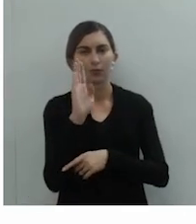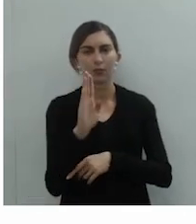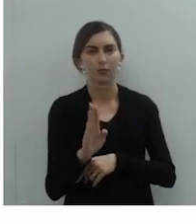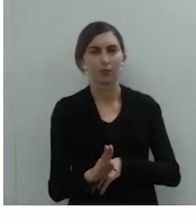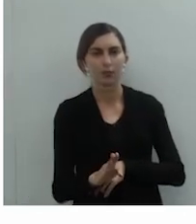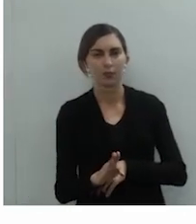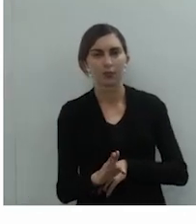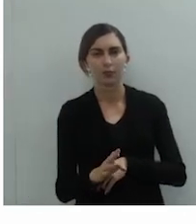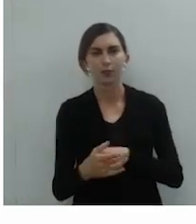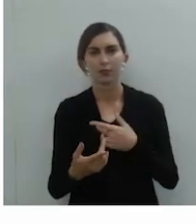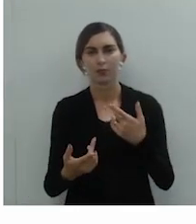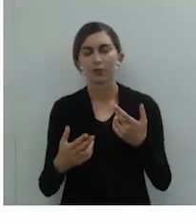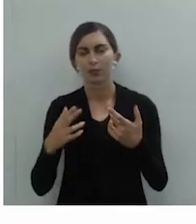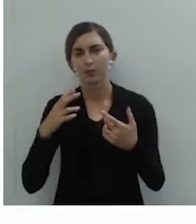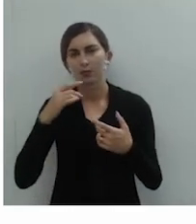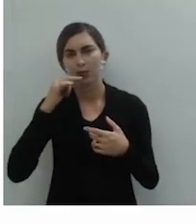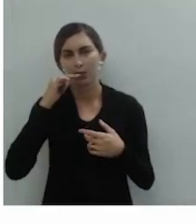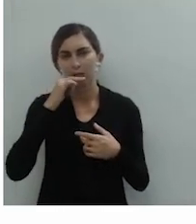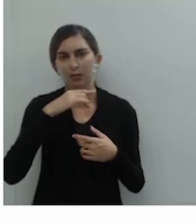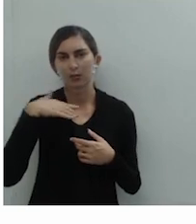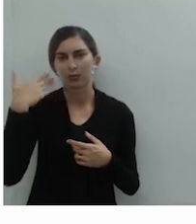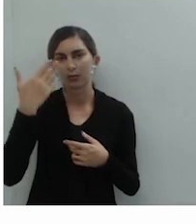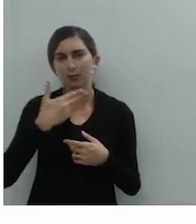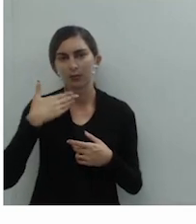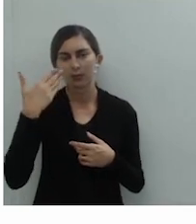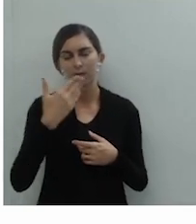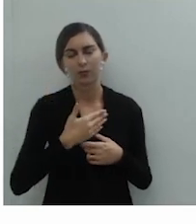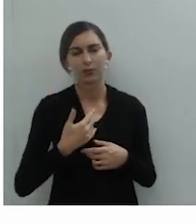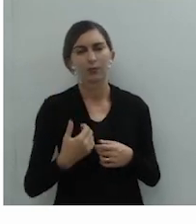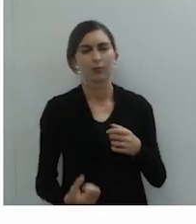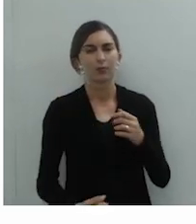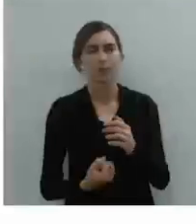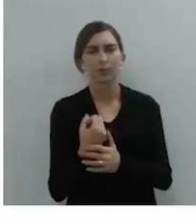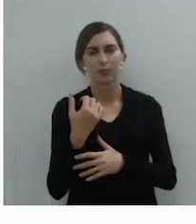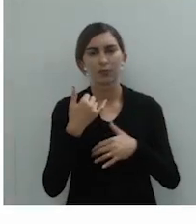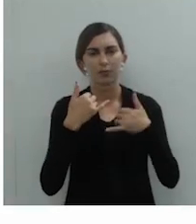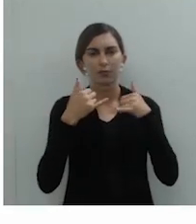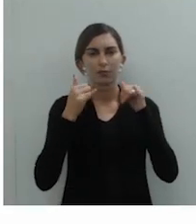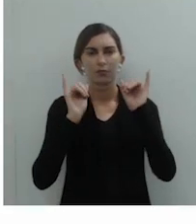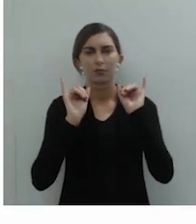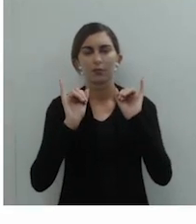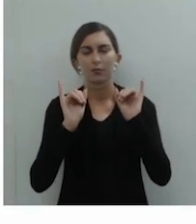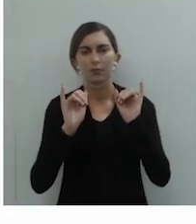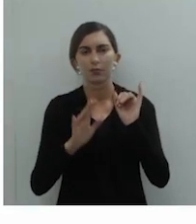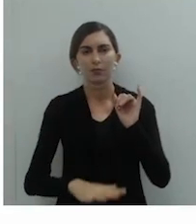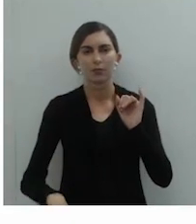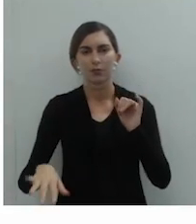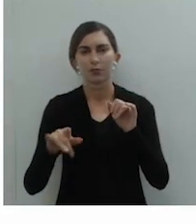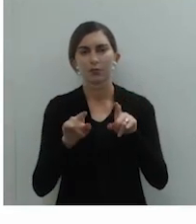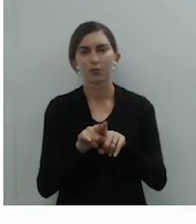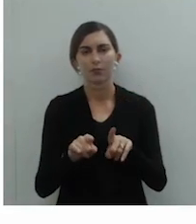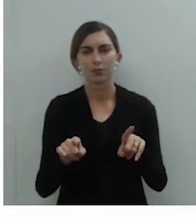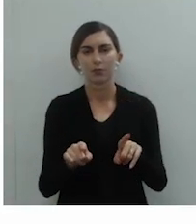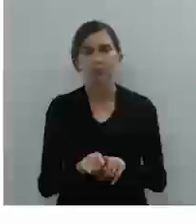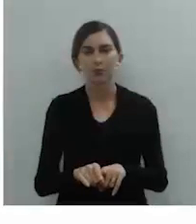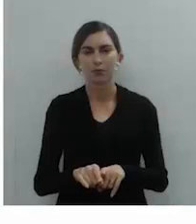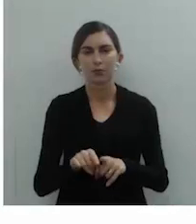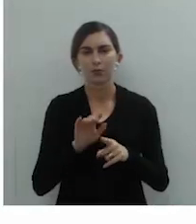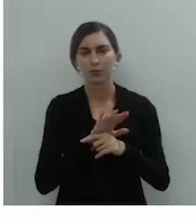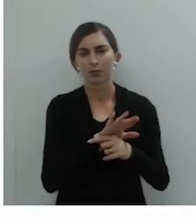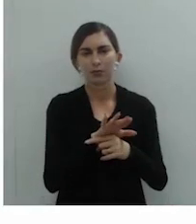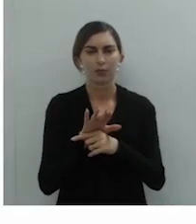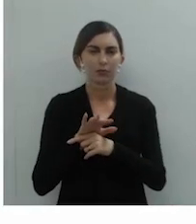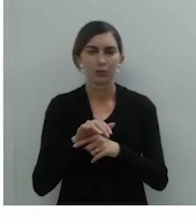quando nós falamos da cana-de-açúcar, a criação de gado, ela também serviu